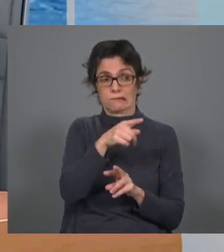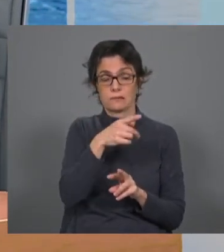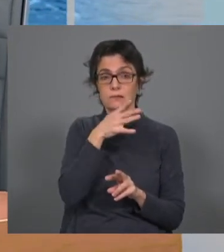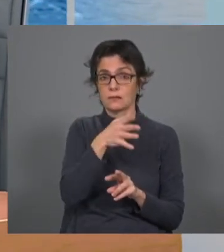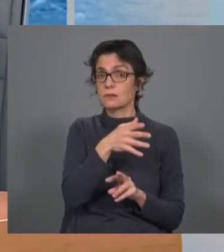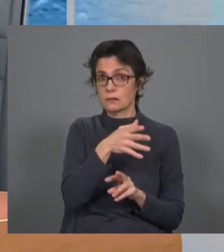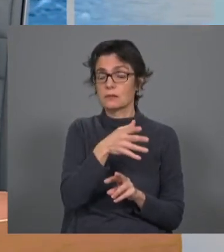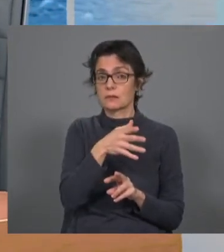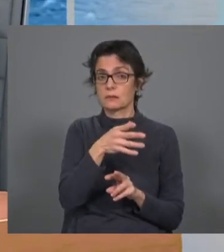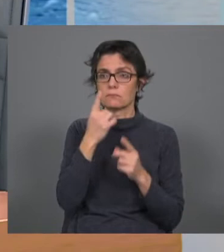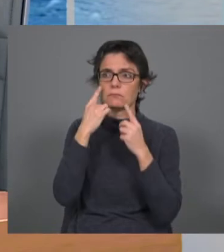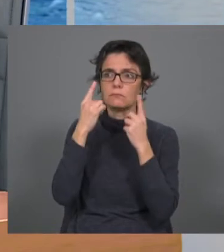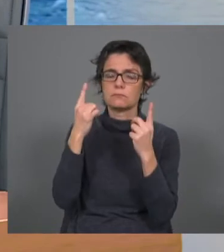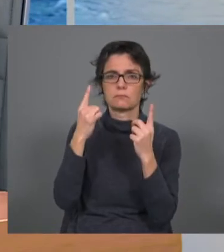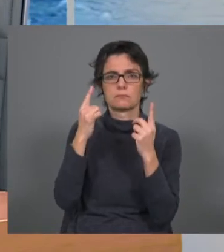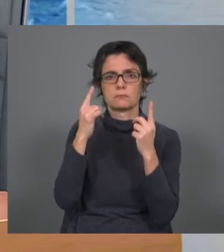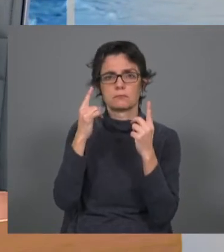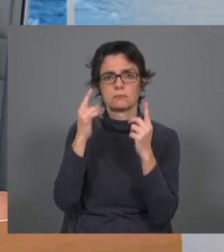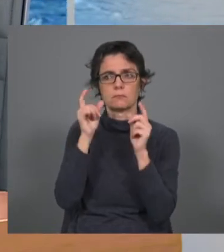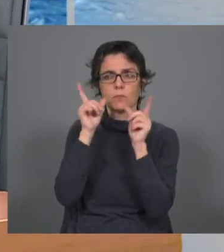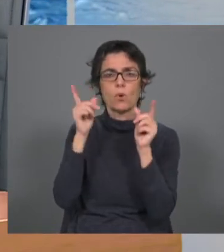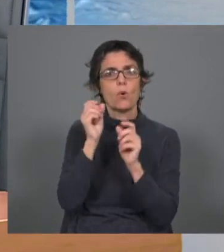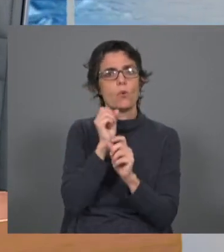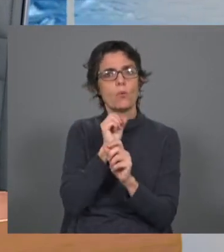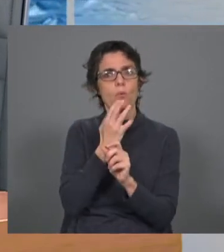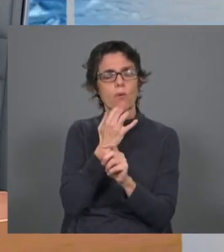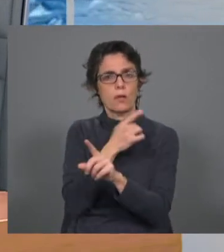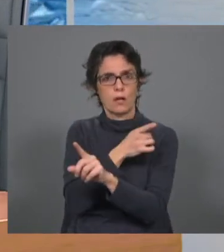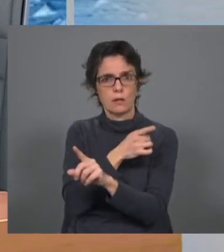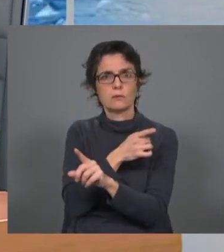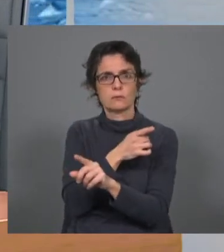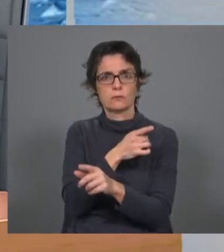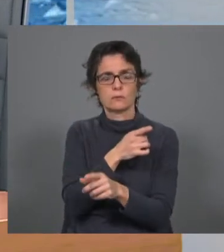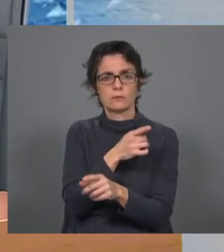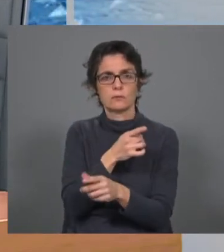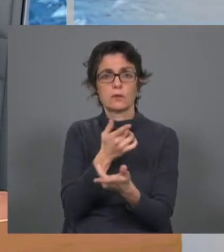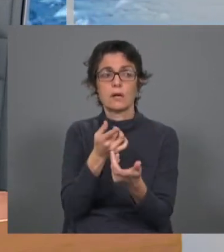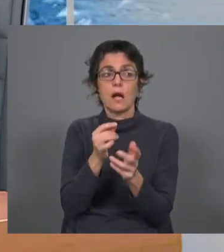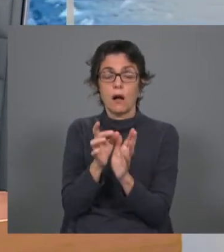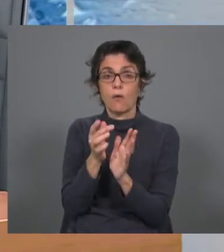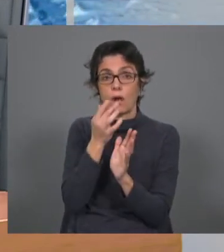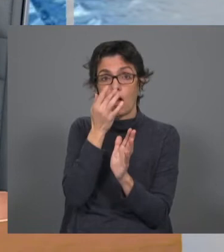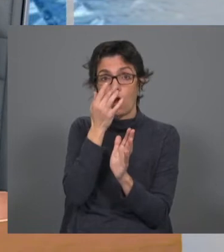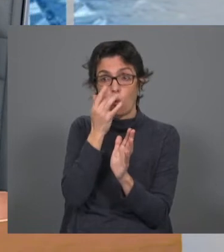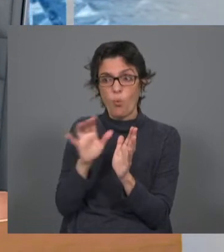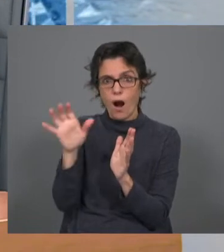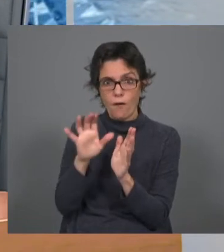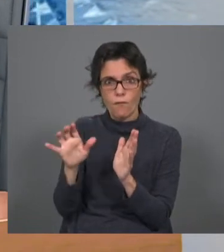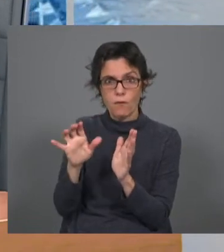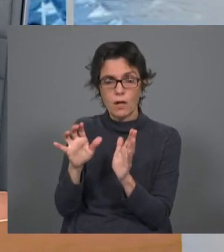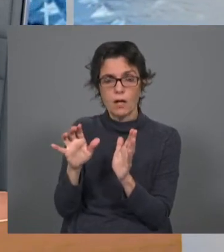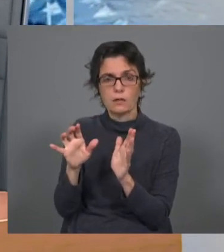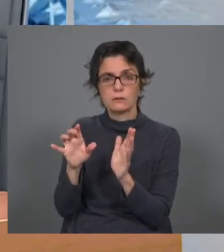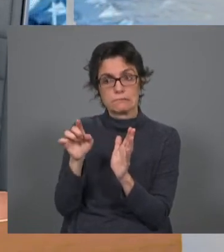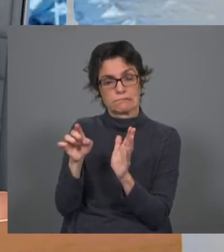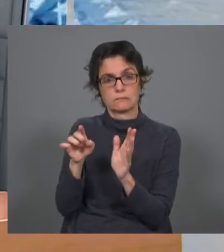alertado para isso. Contudo, no caso de África, há uma situação